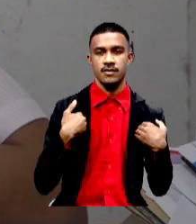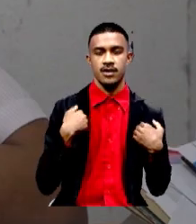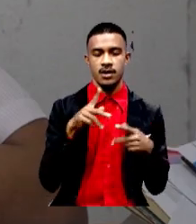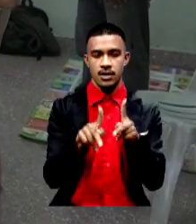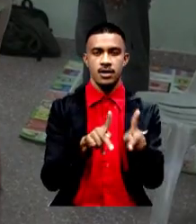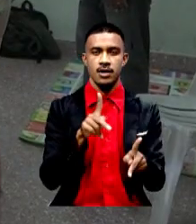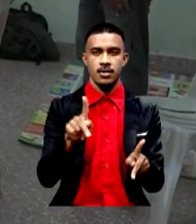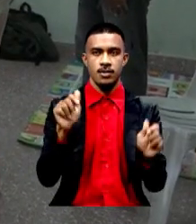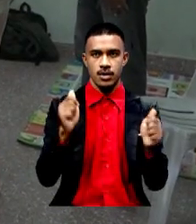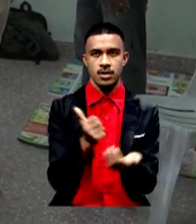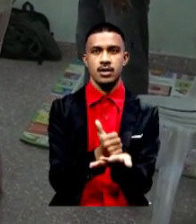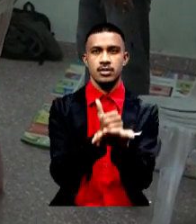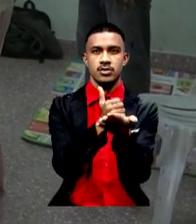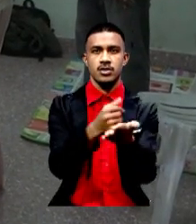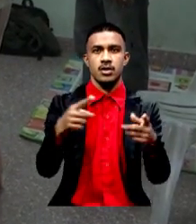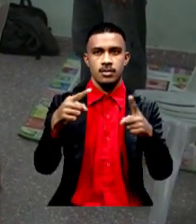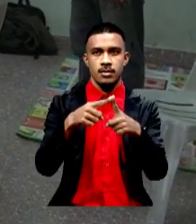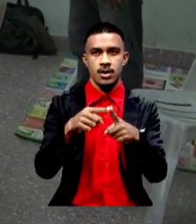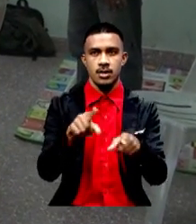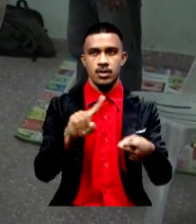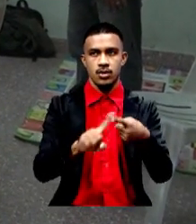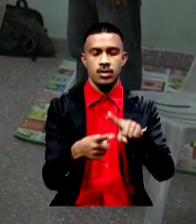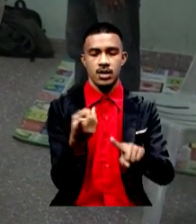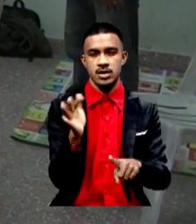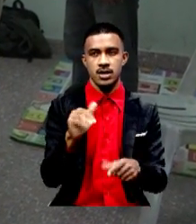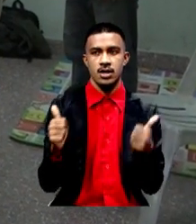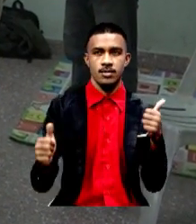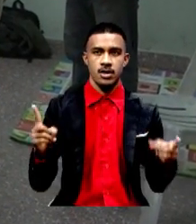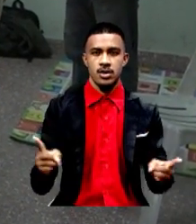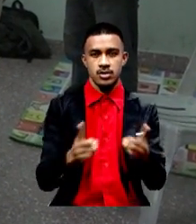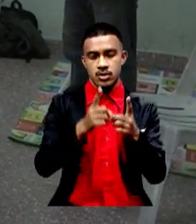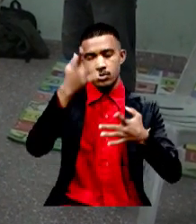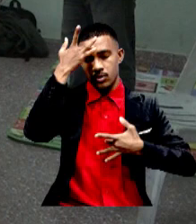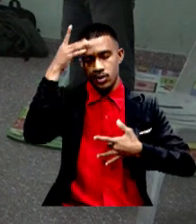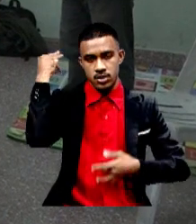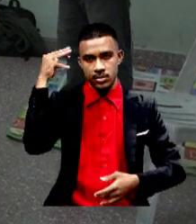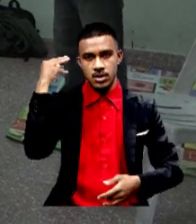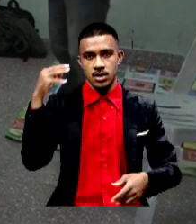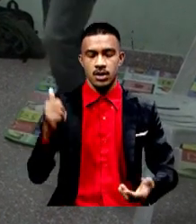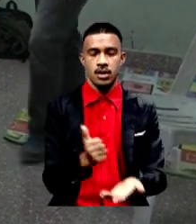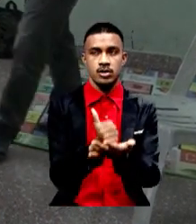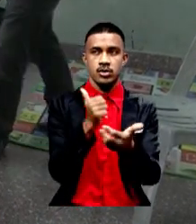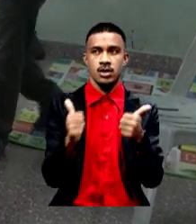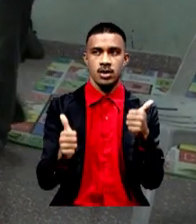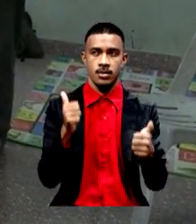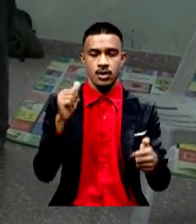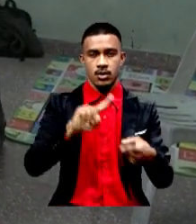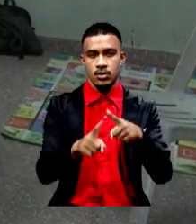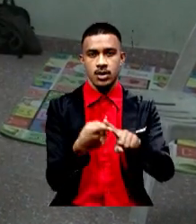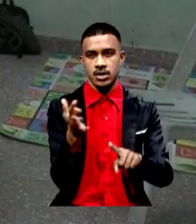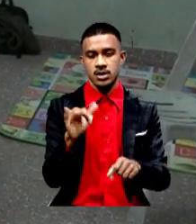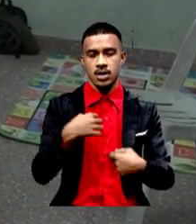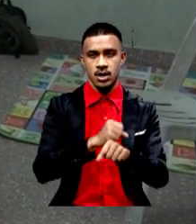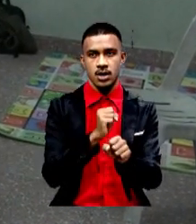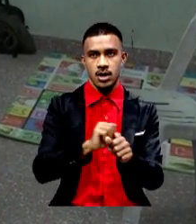halo assistência ba maluk sira ne be ho sofre no mental assistência sira ne be mak Maluk sene halo hahu